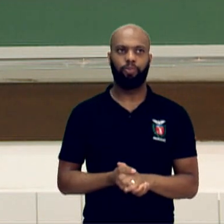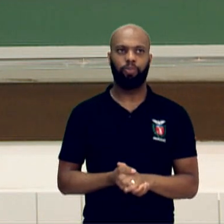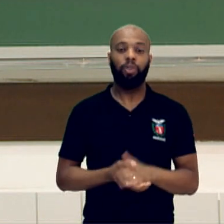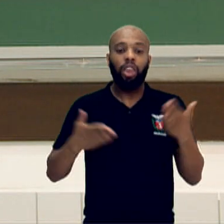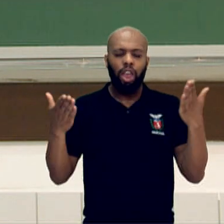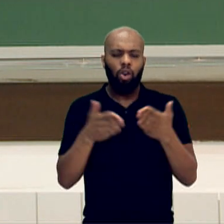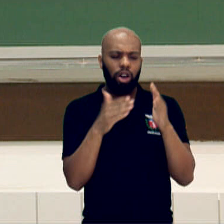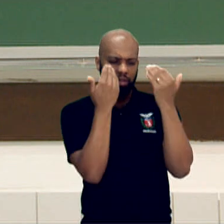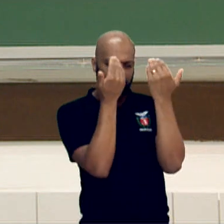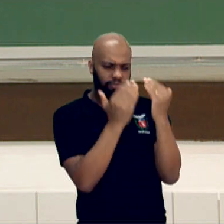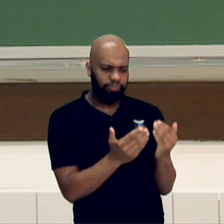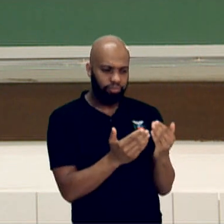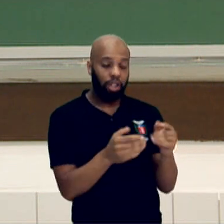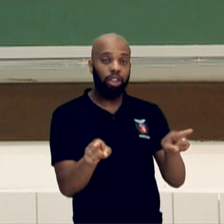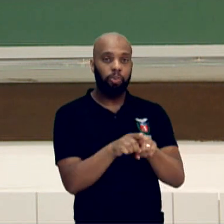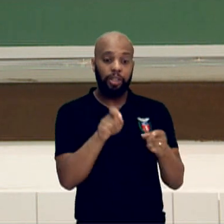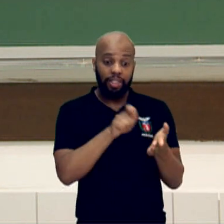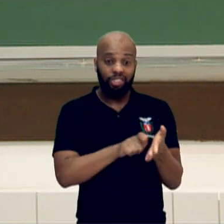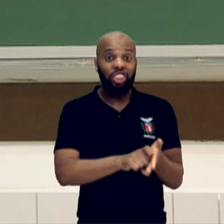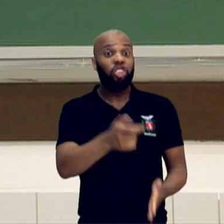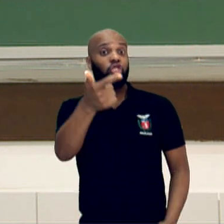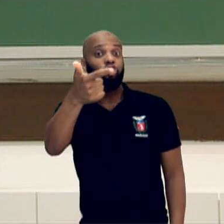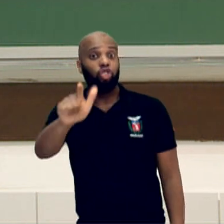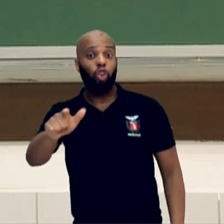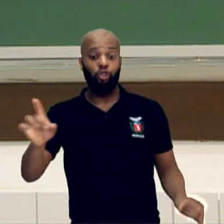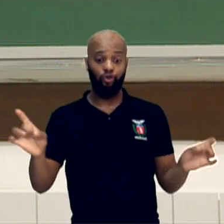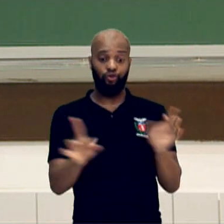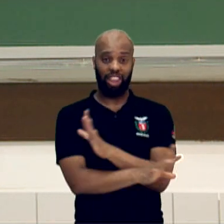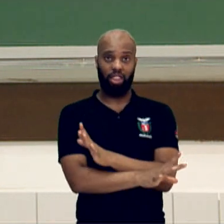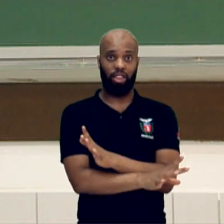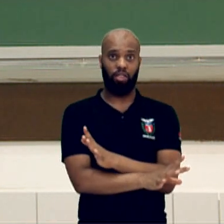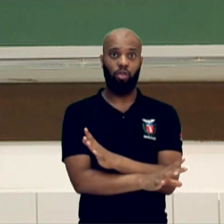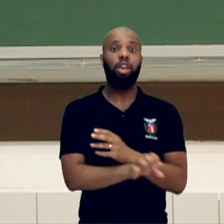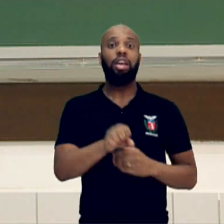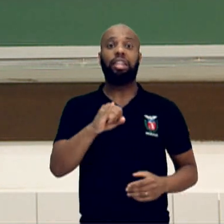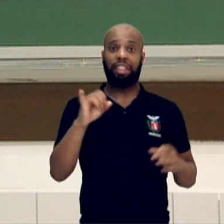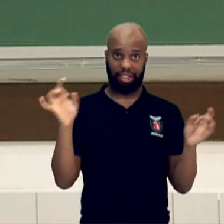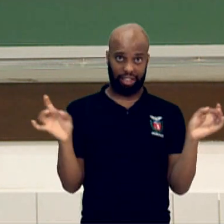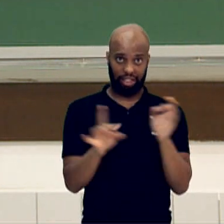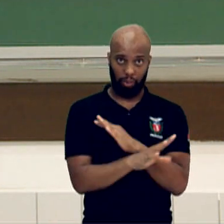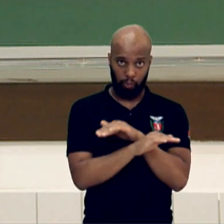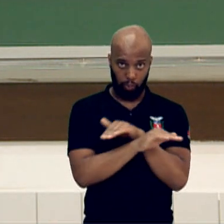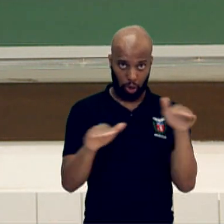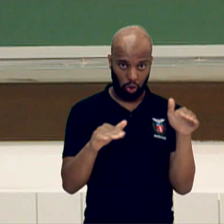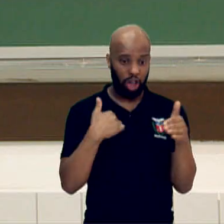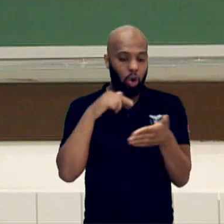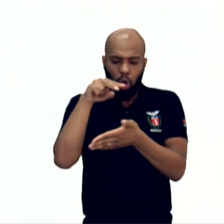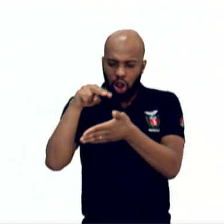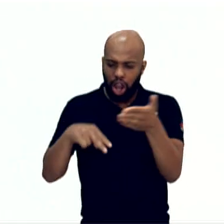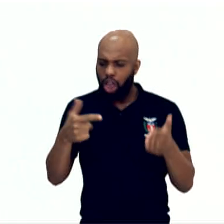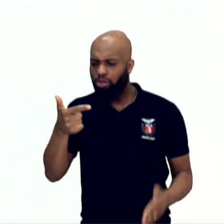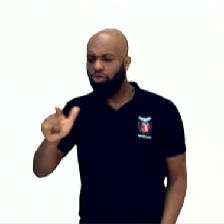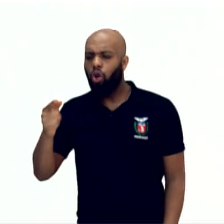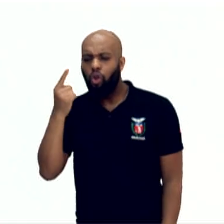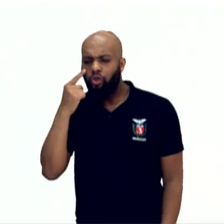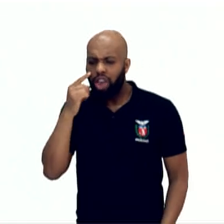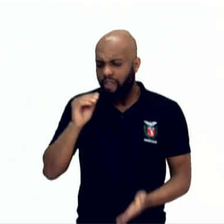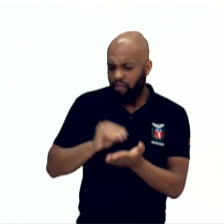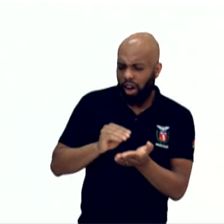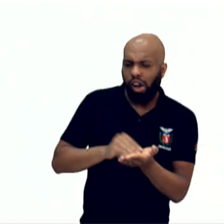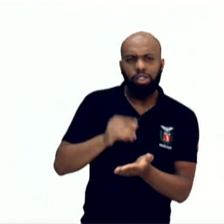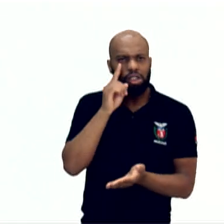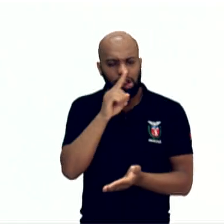Avaliação e reescrita. Ao terminar, eu vou dar uma lida. Vou ver se falta mais